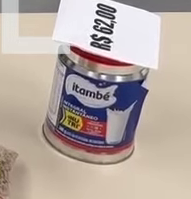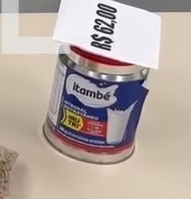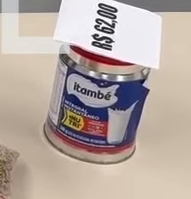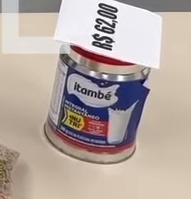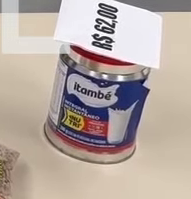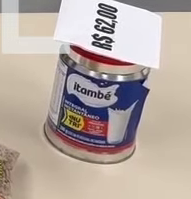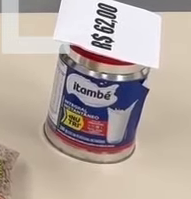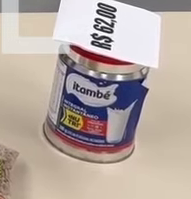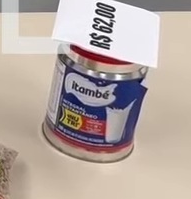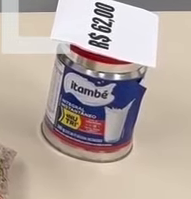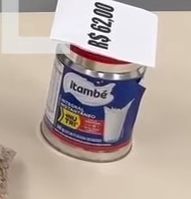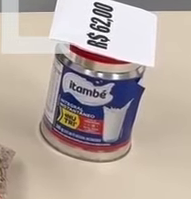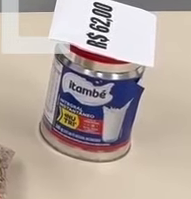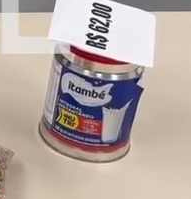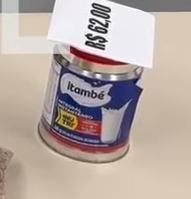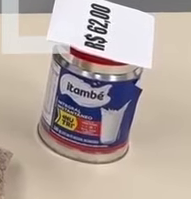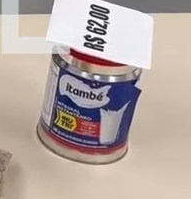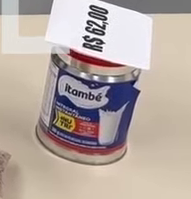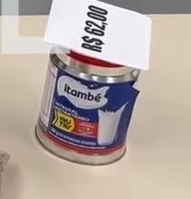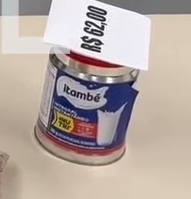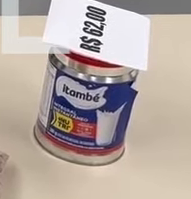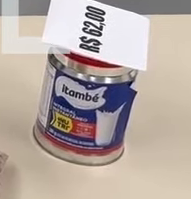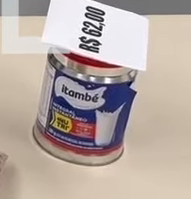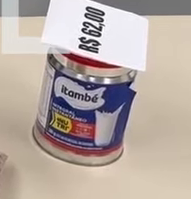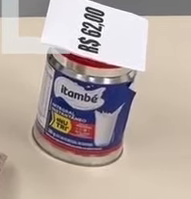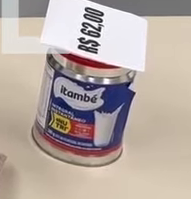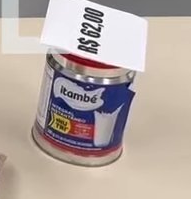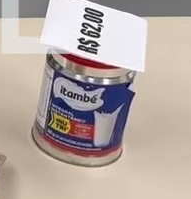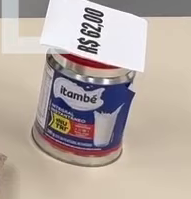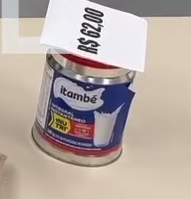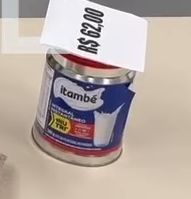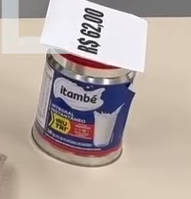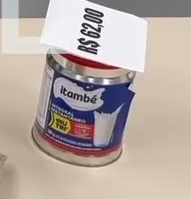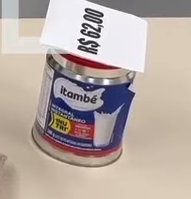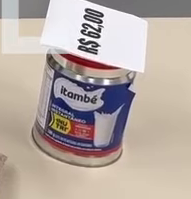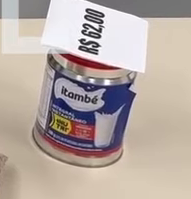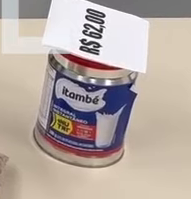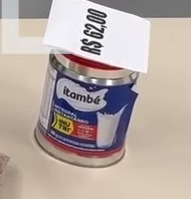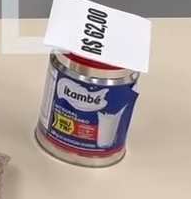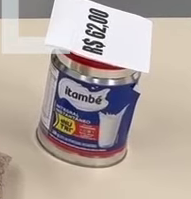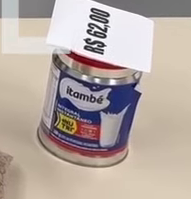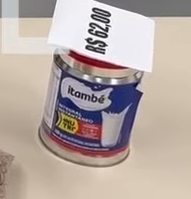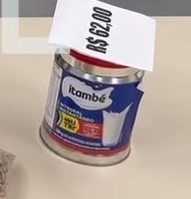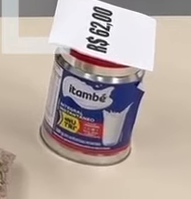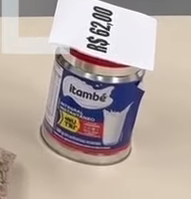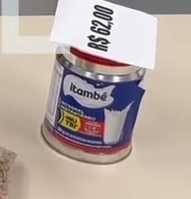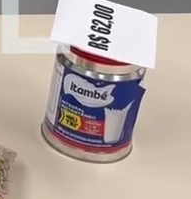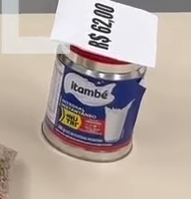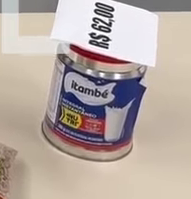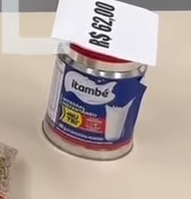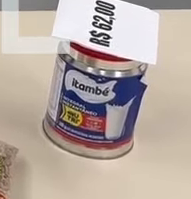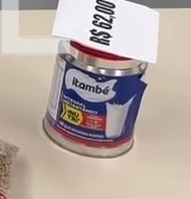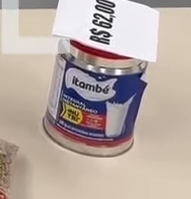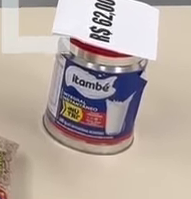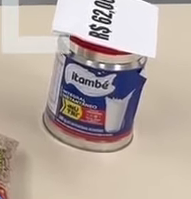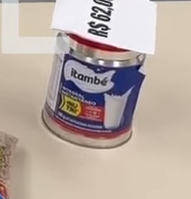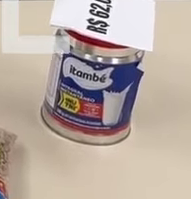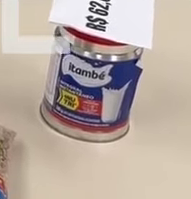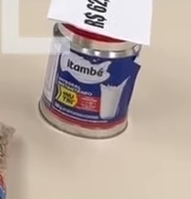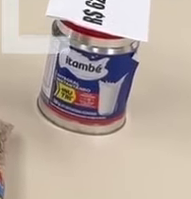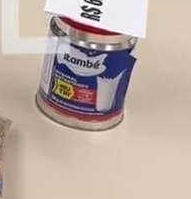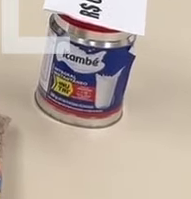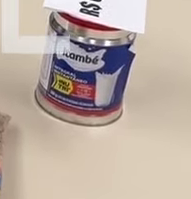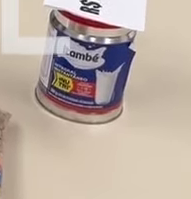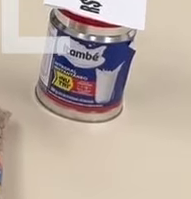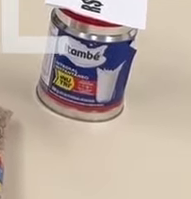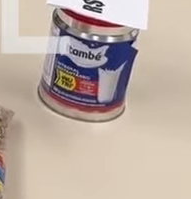R 394.000 R 394 sabe qual que faz a diferença R 1 milhão R 1 milhão aí eu vou mostrar para vocês